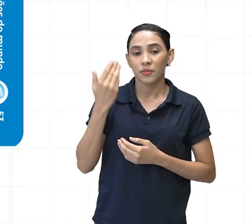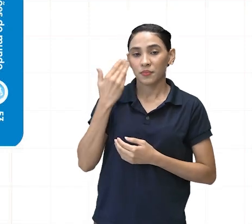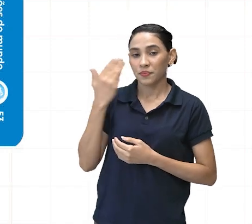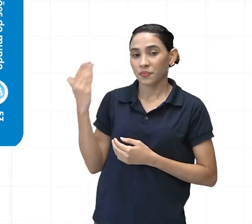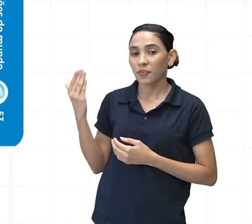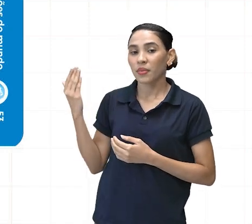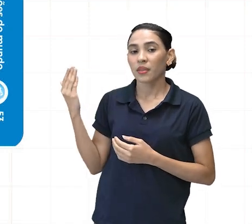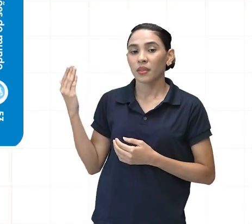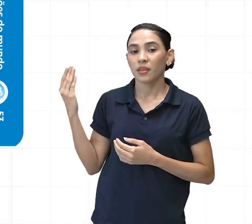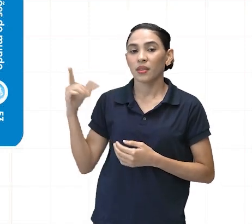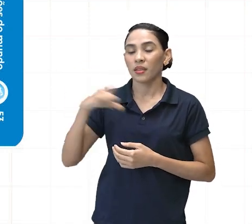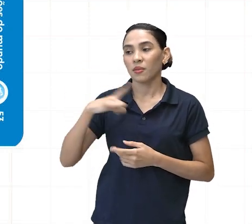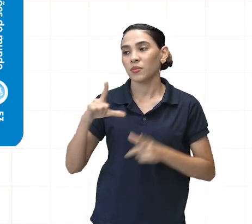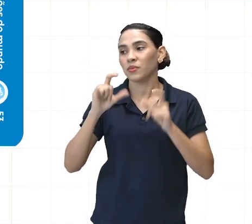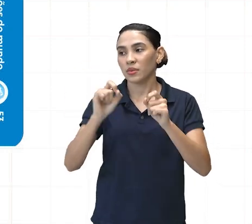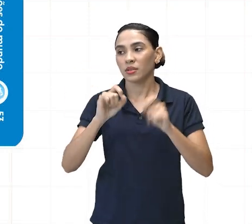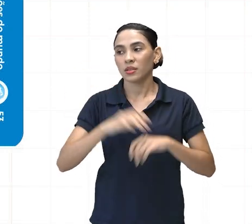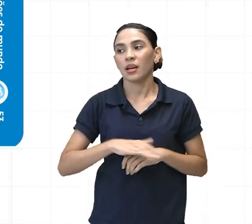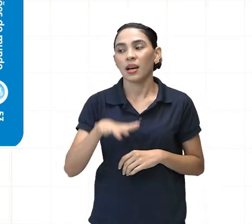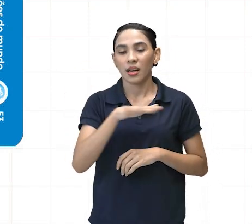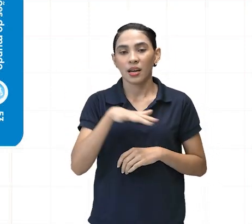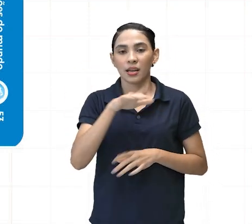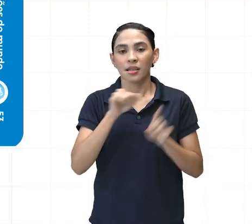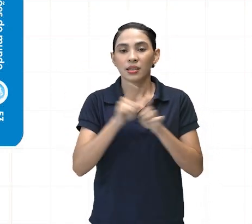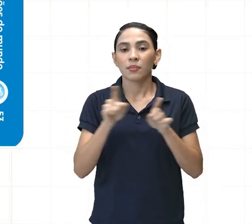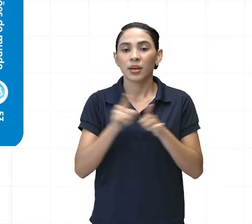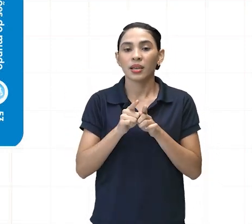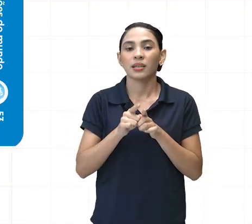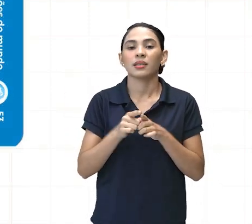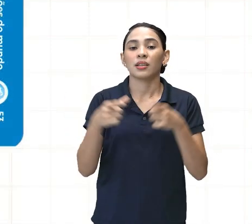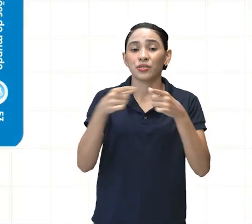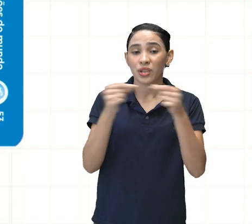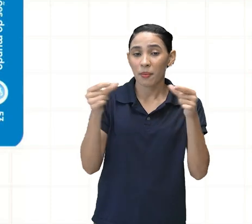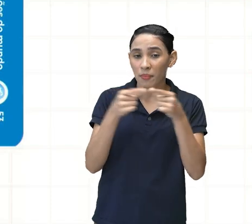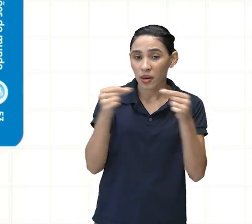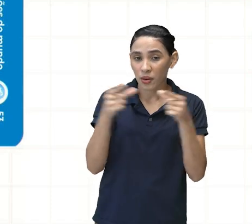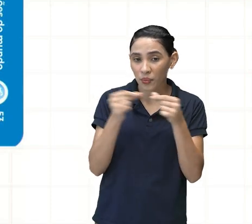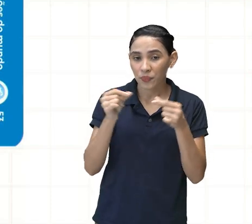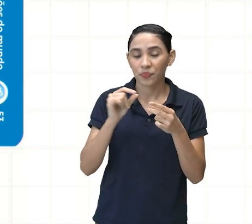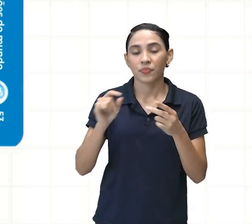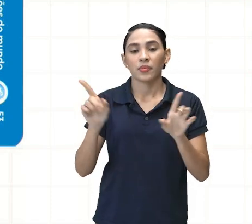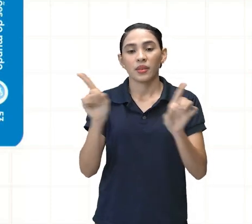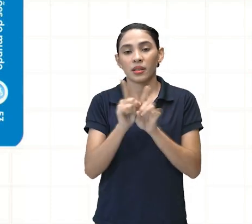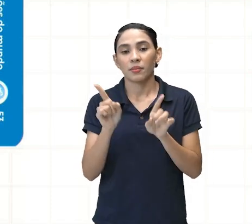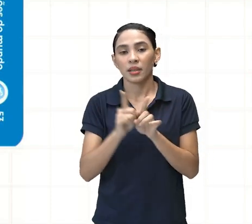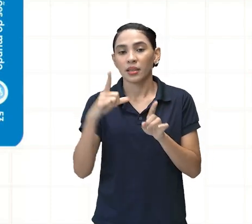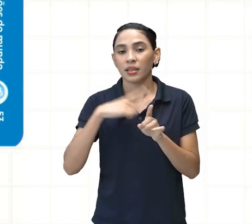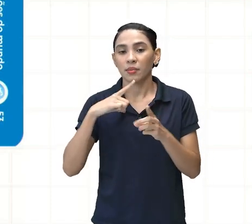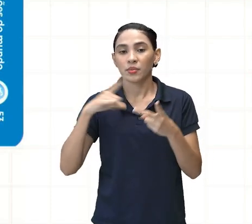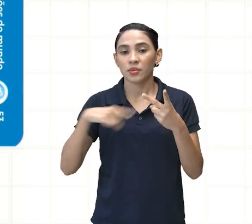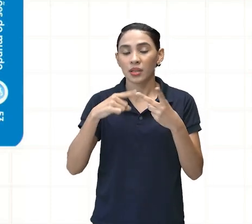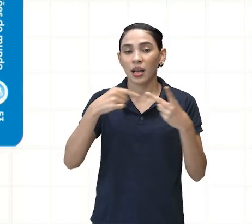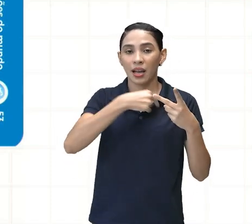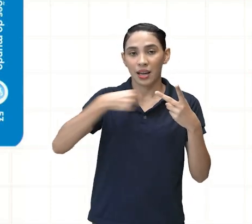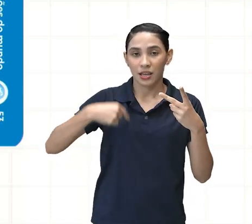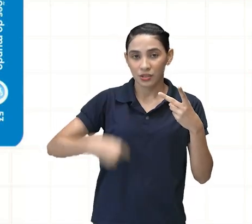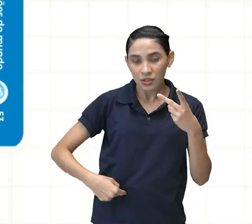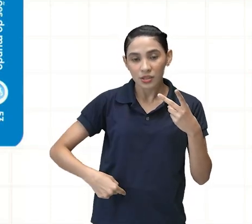nós temos a parte do Japão, né? Teremos a